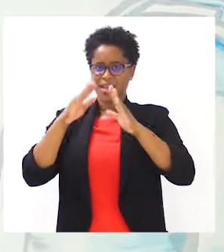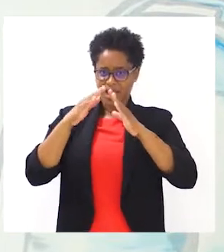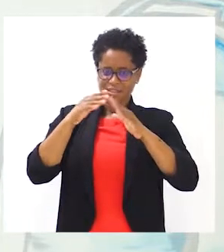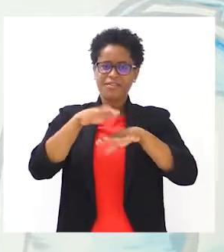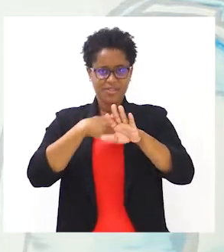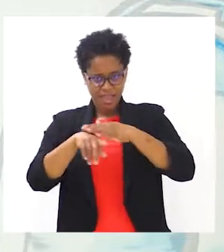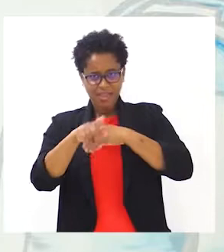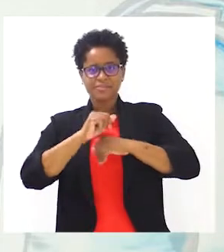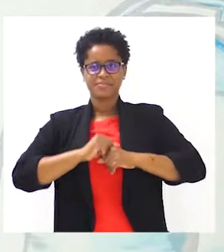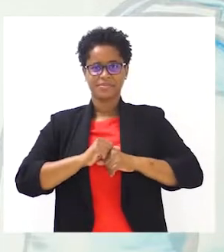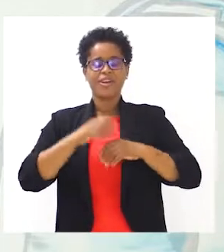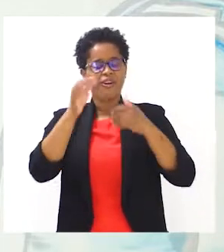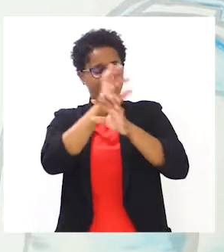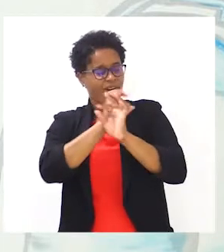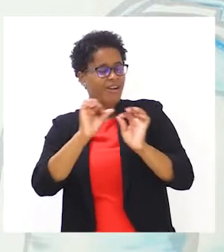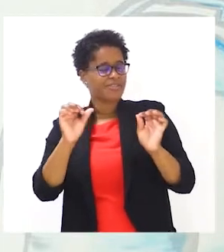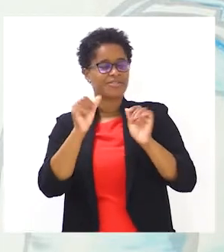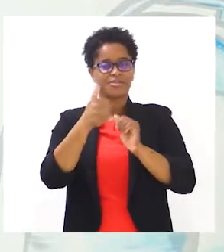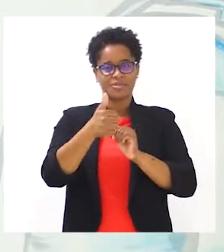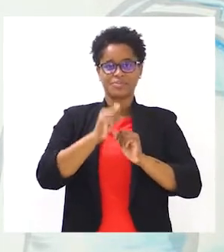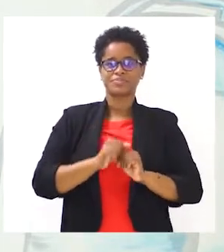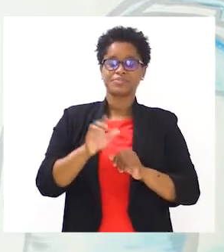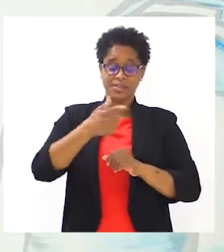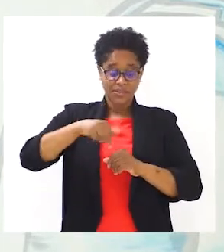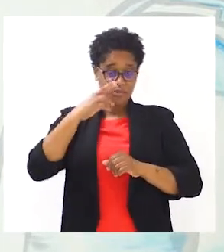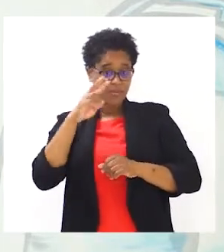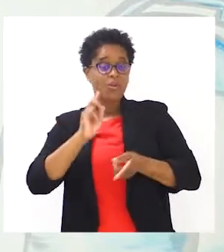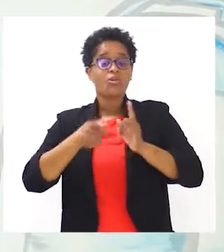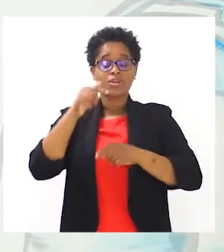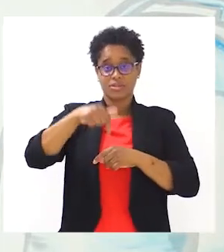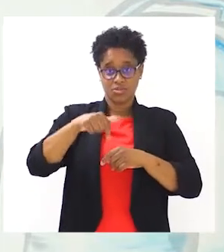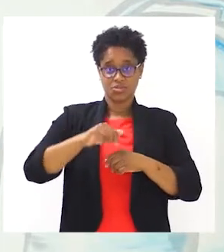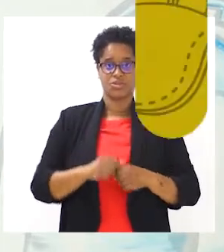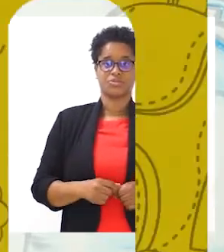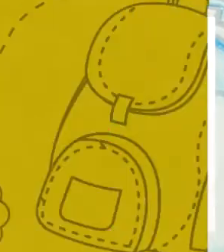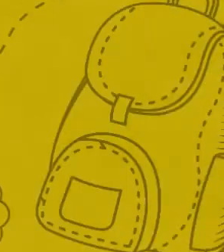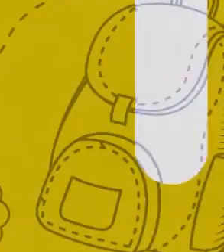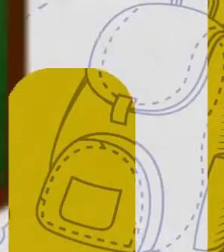fizeram? Ótimo! Então vamos ver o que é que temos hoje.